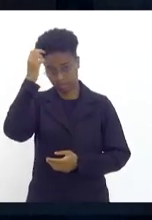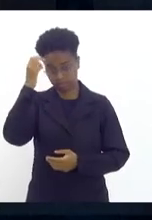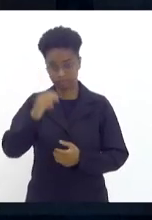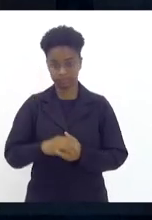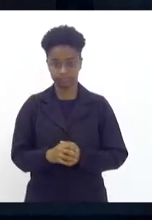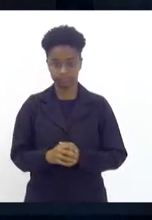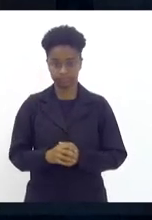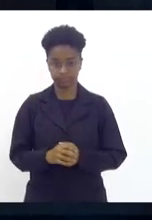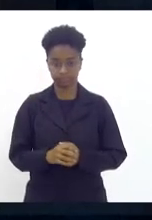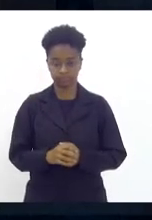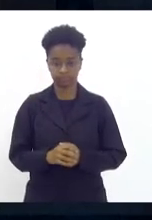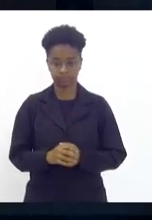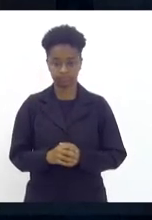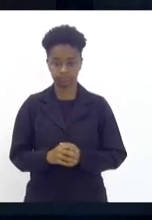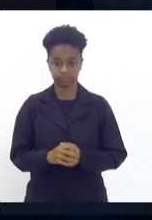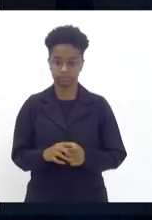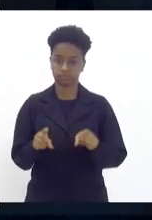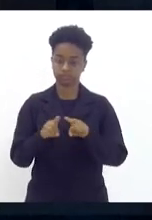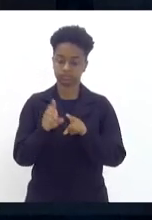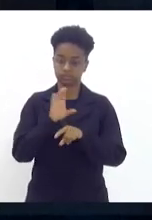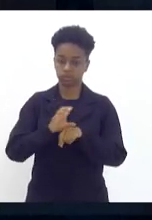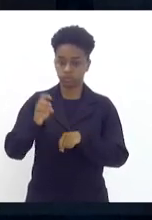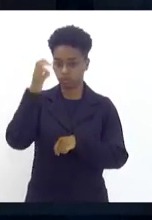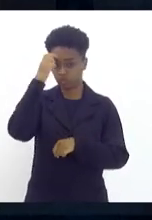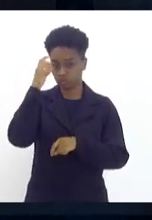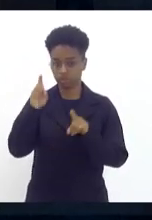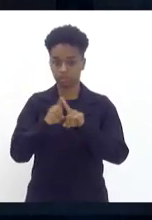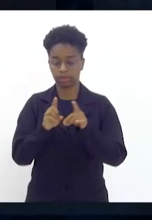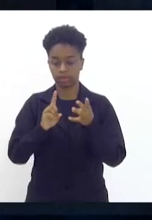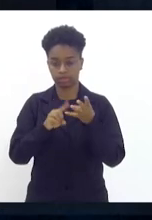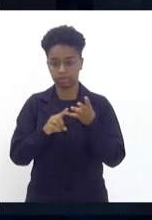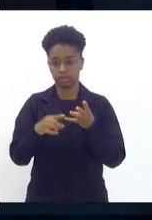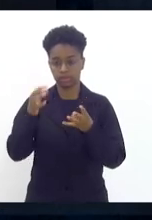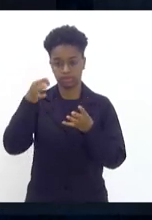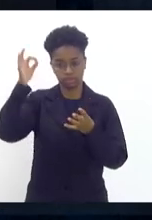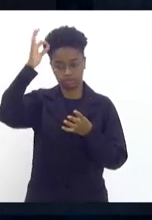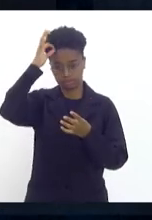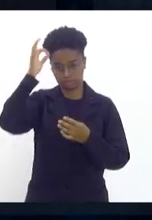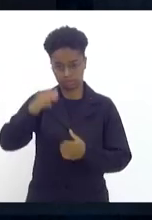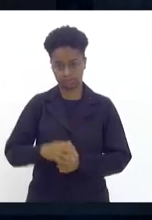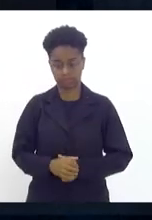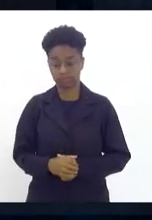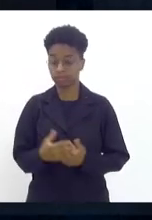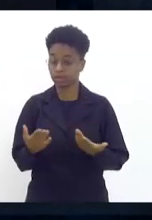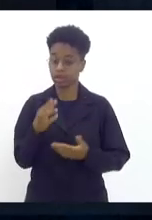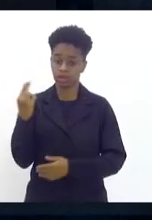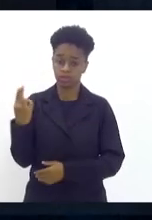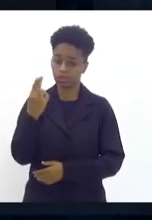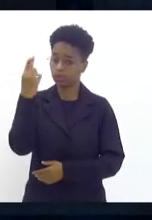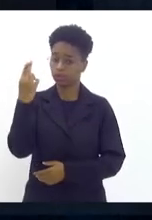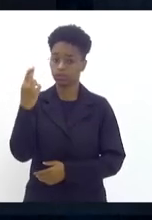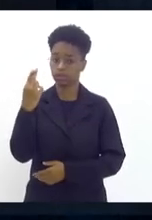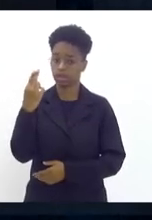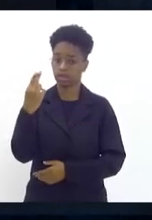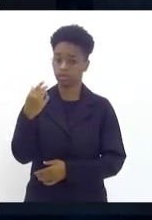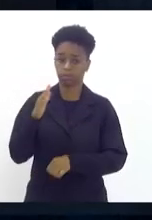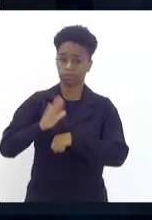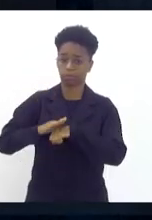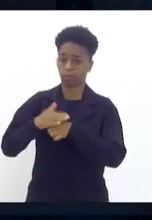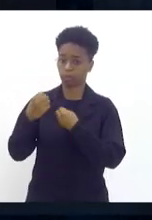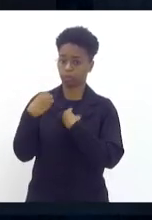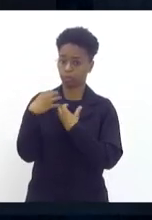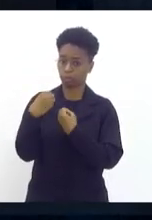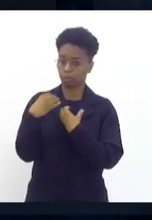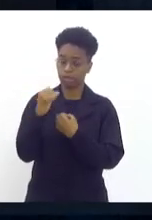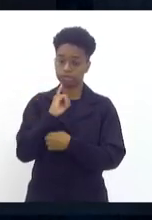né, da sua cultura e da sua espiritualidade. Então, não é possível se educar se não há